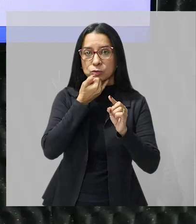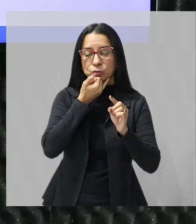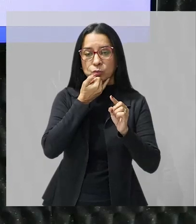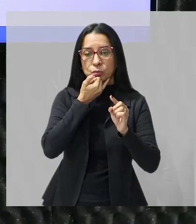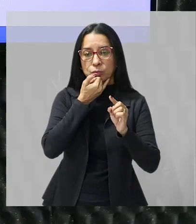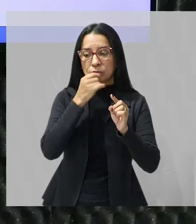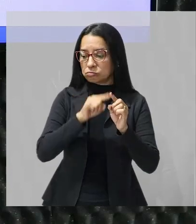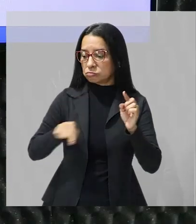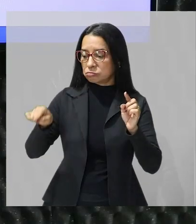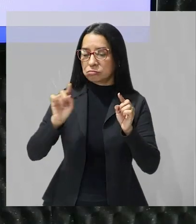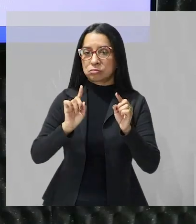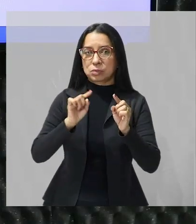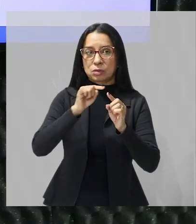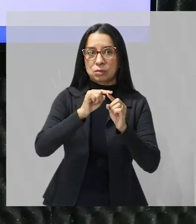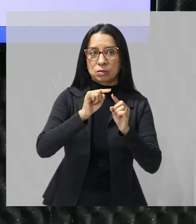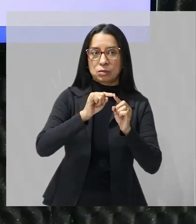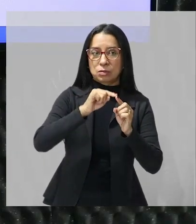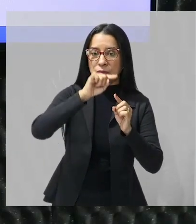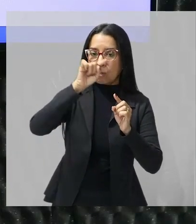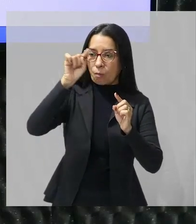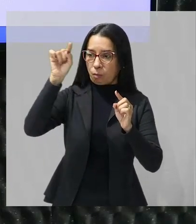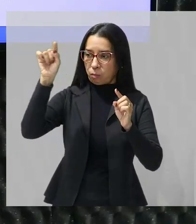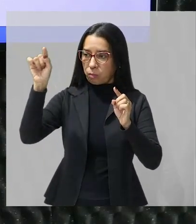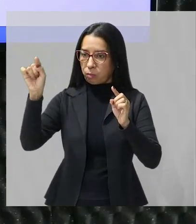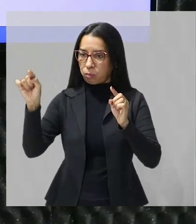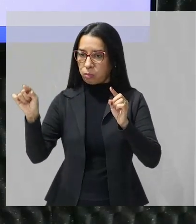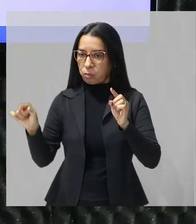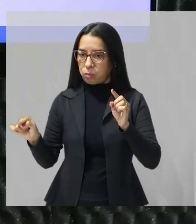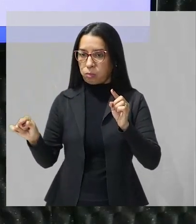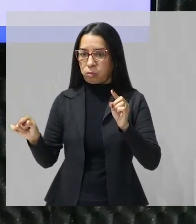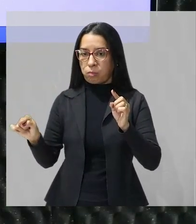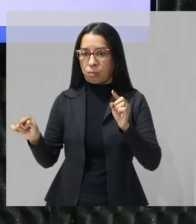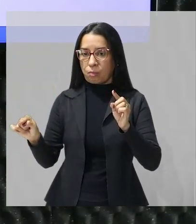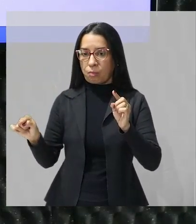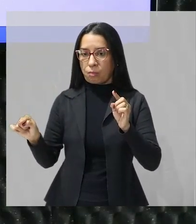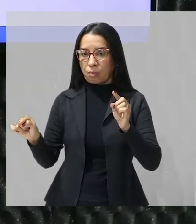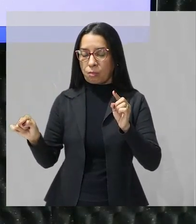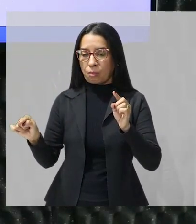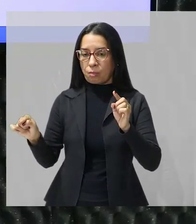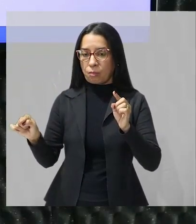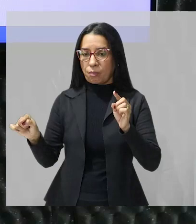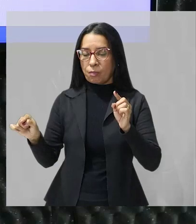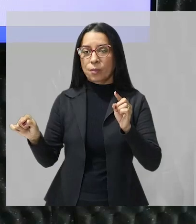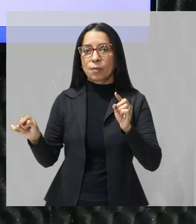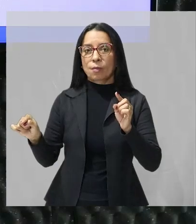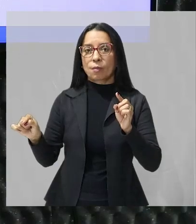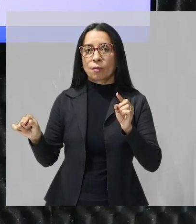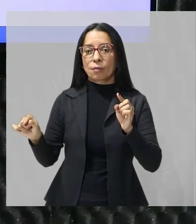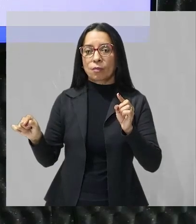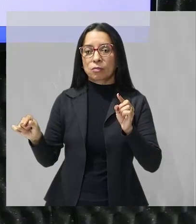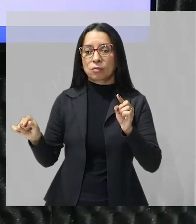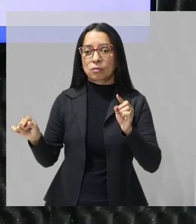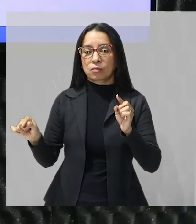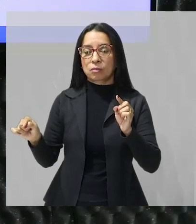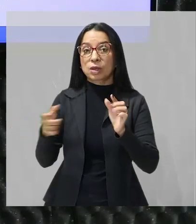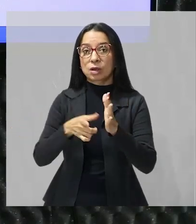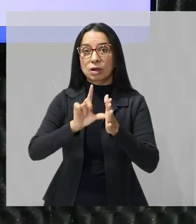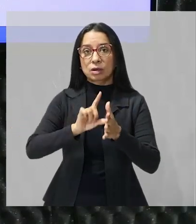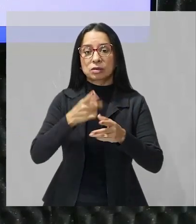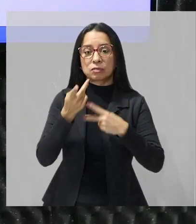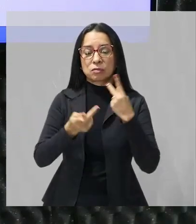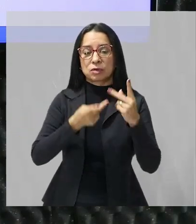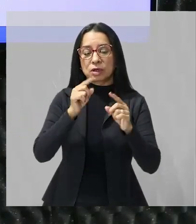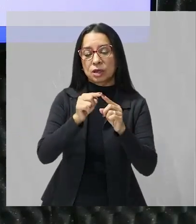vai numa informação máxima e depois volta, né, na mesma direção do ponto que ela saiu. Isso